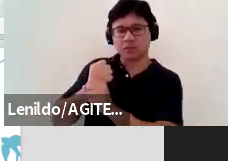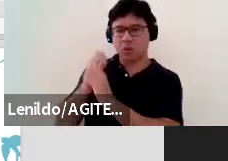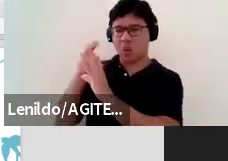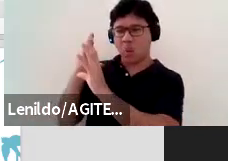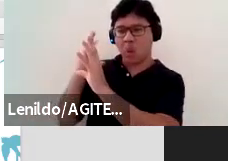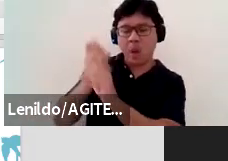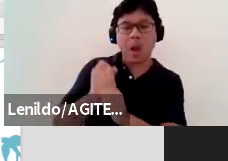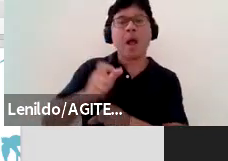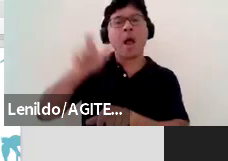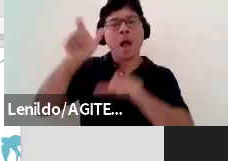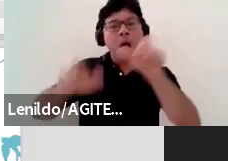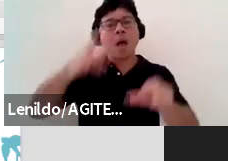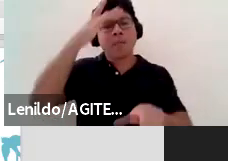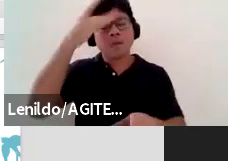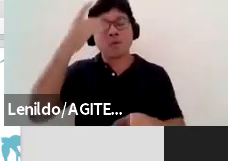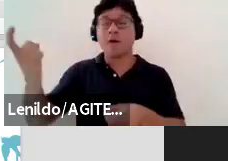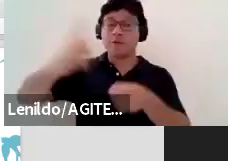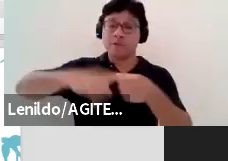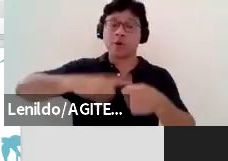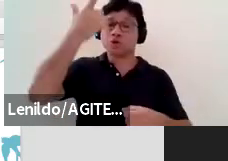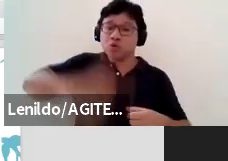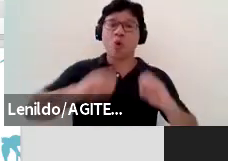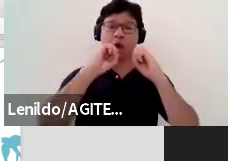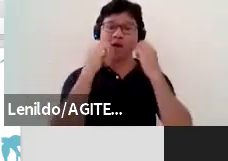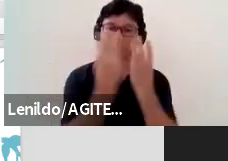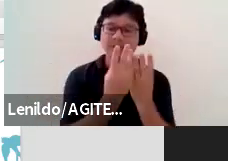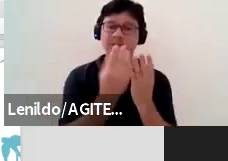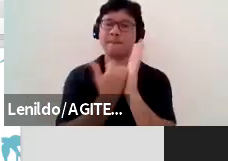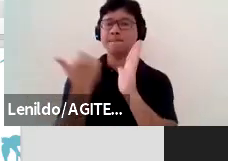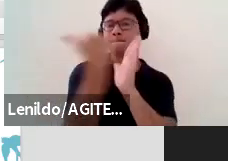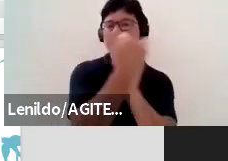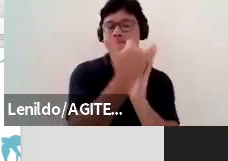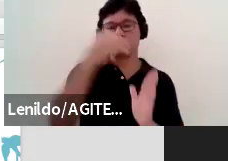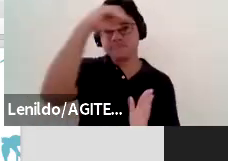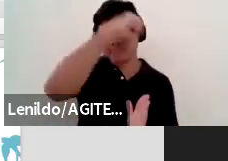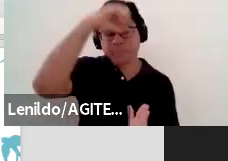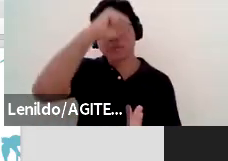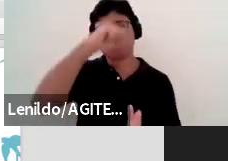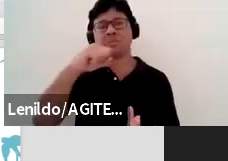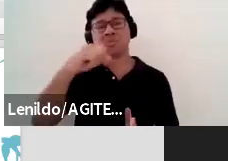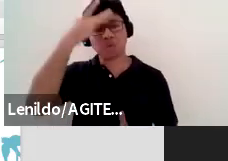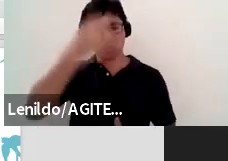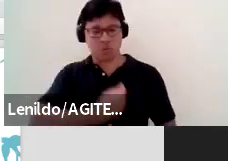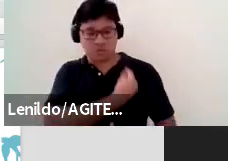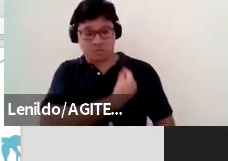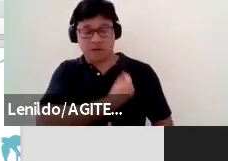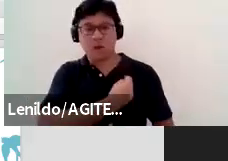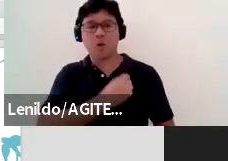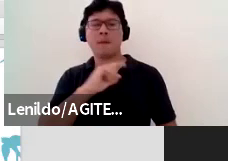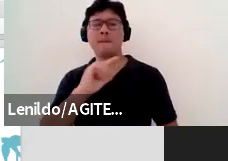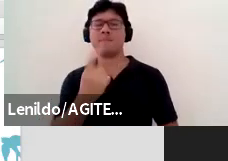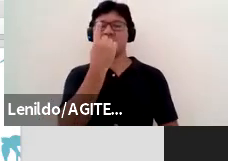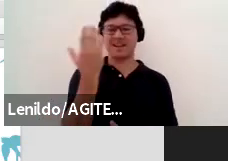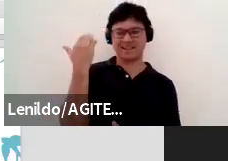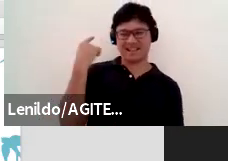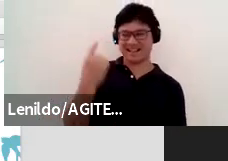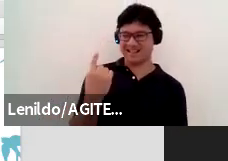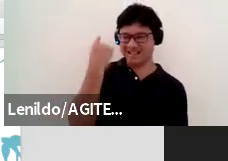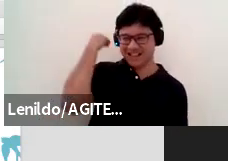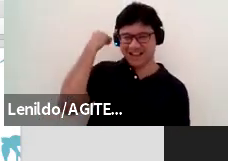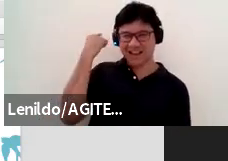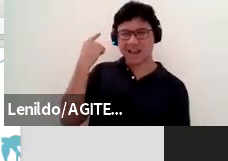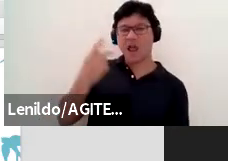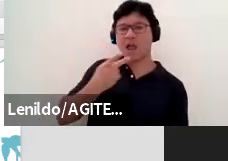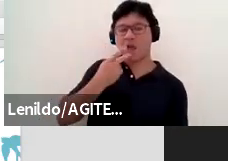pessoas voltam para fazer as oficinas, né? Então, os participantes da primeira oficina lá atrás, aquela que eu falei que teve